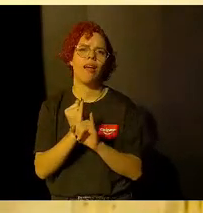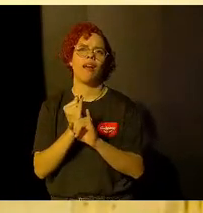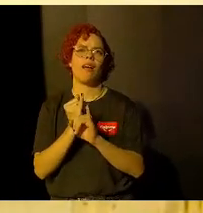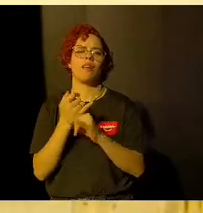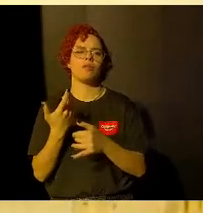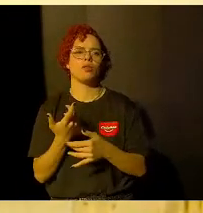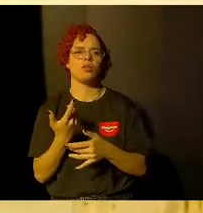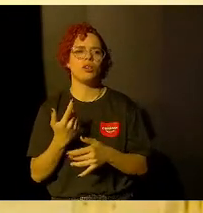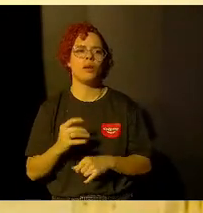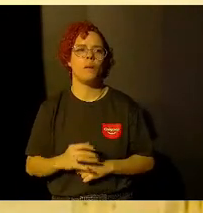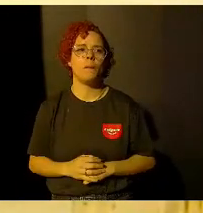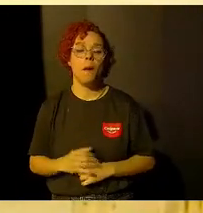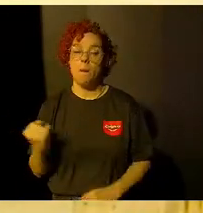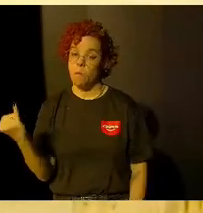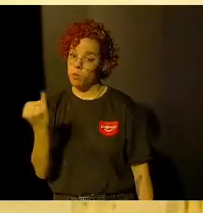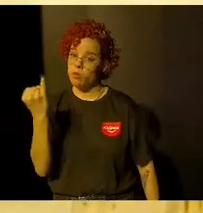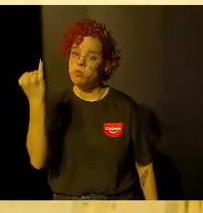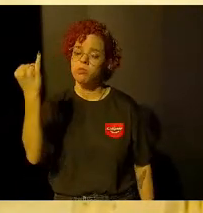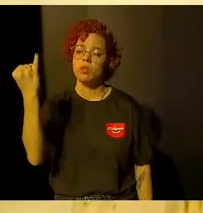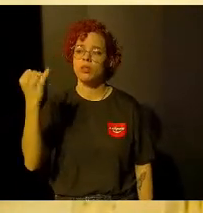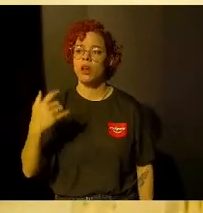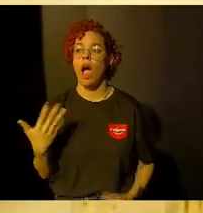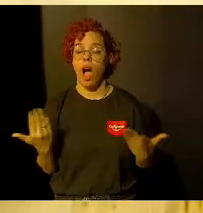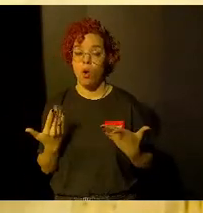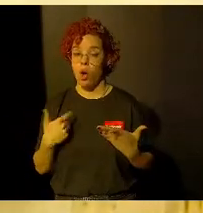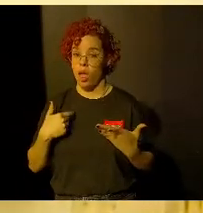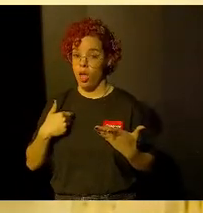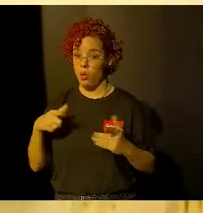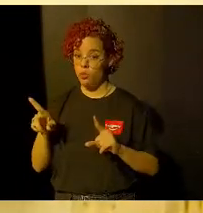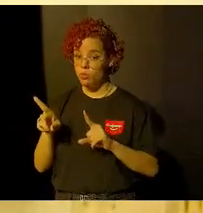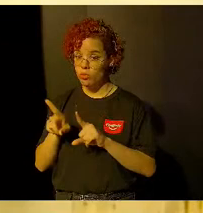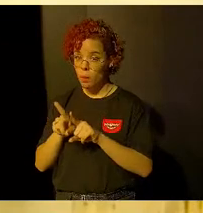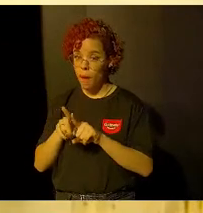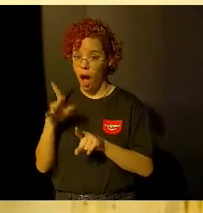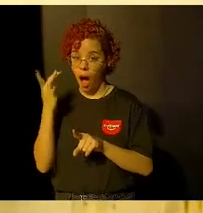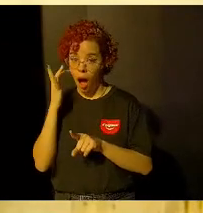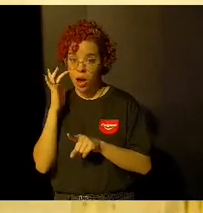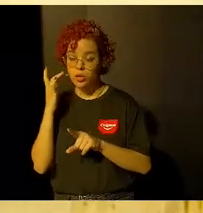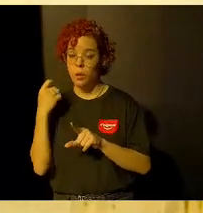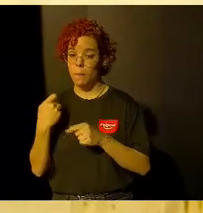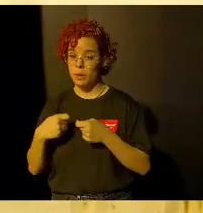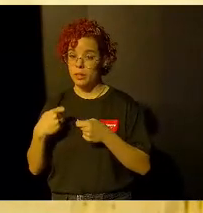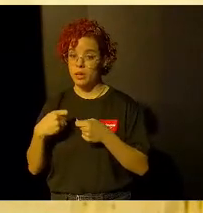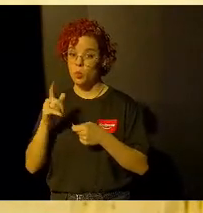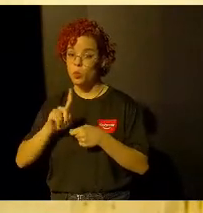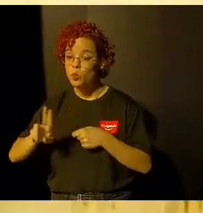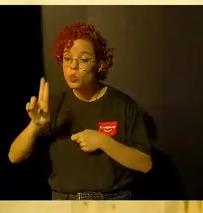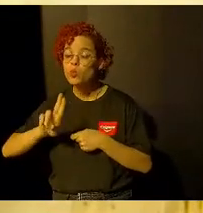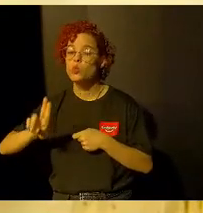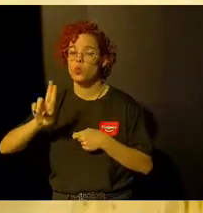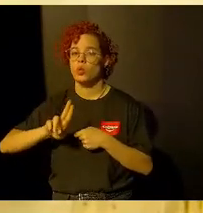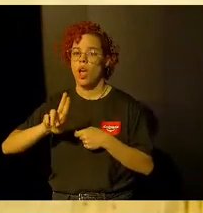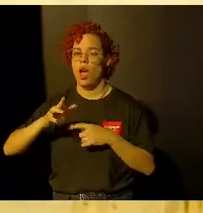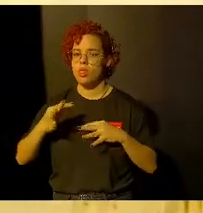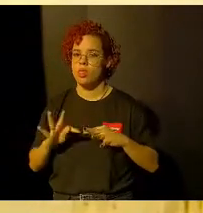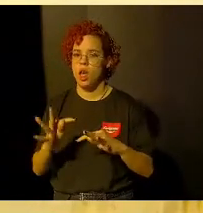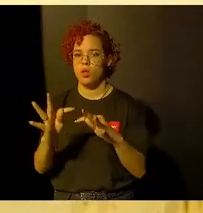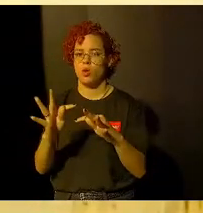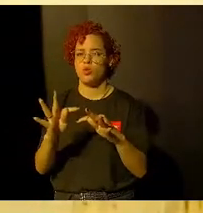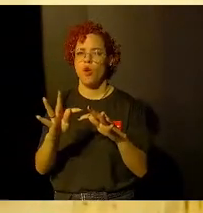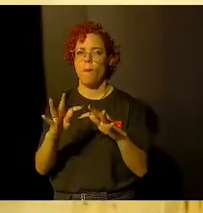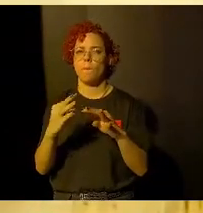conhecia O que é muito importante agora eu acho que nós também temos que usar a tecnologia de formas estruturada